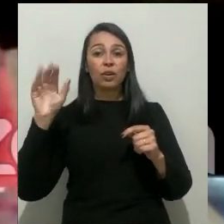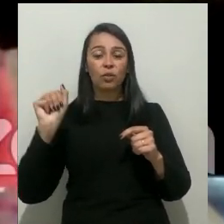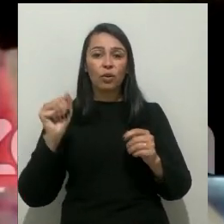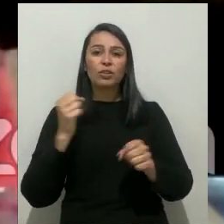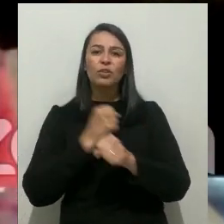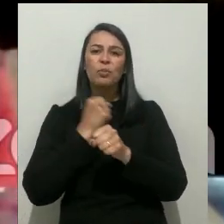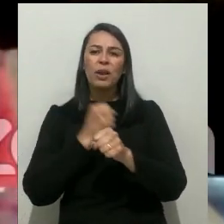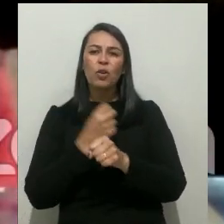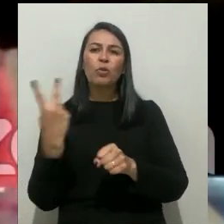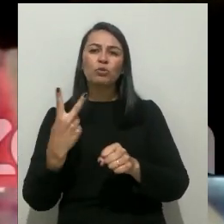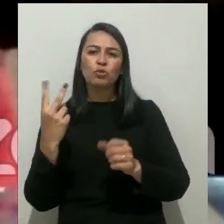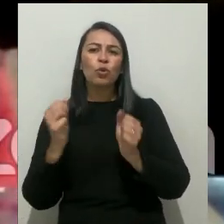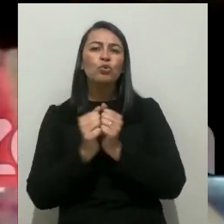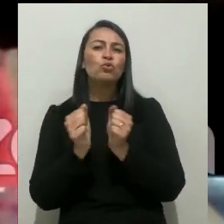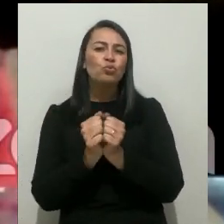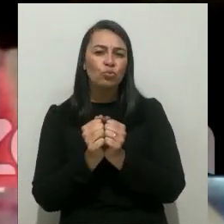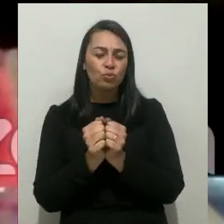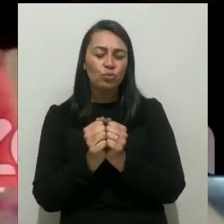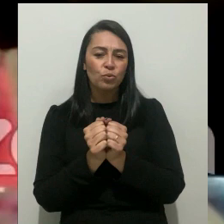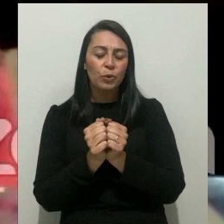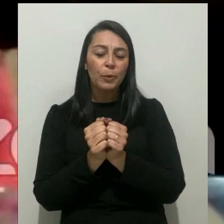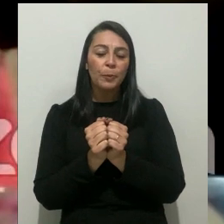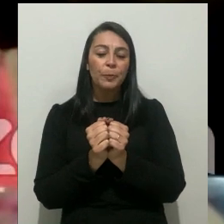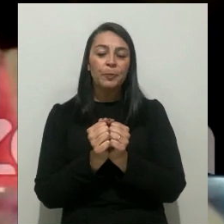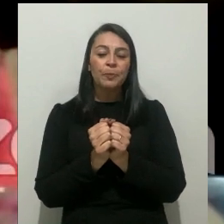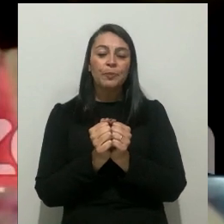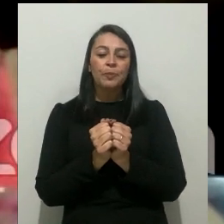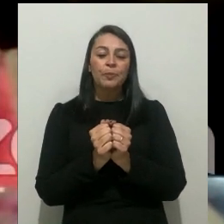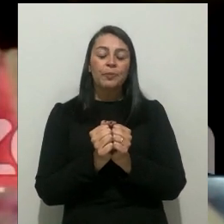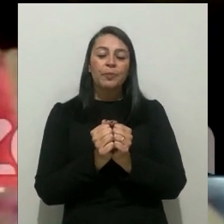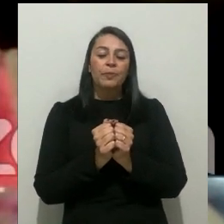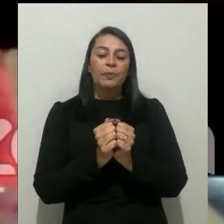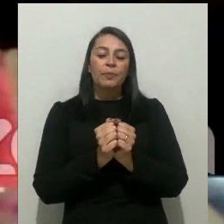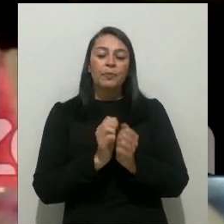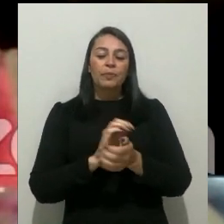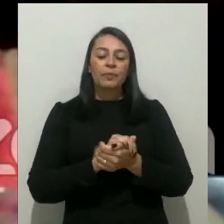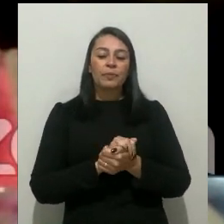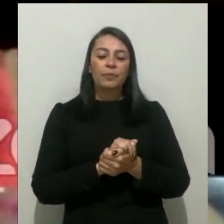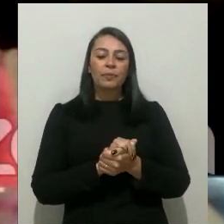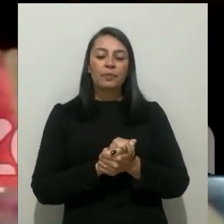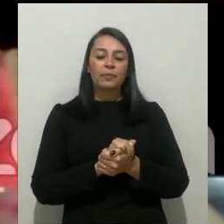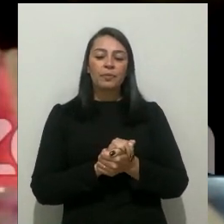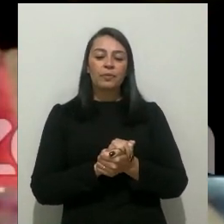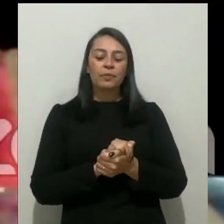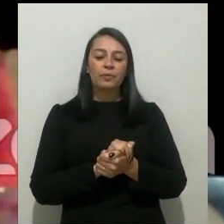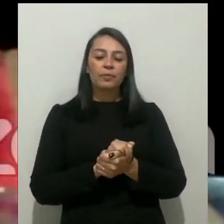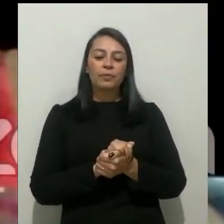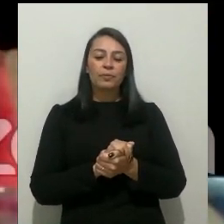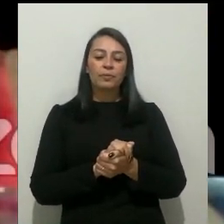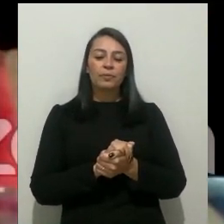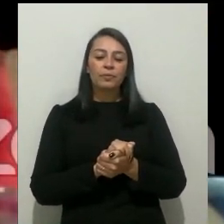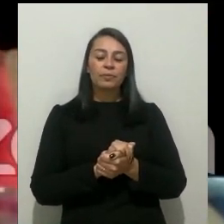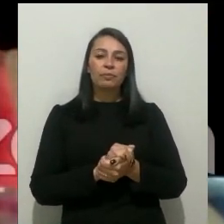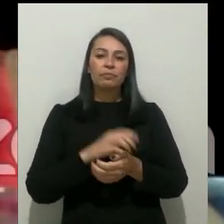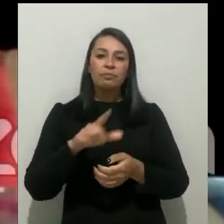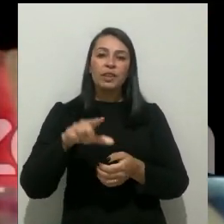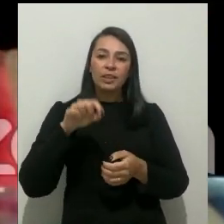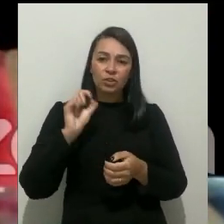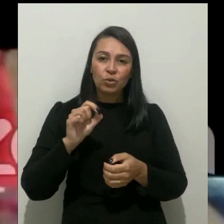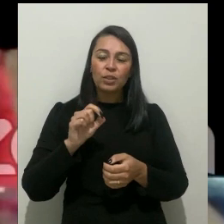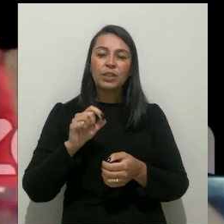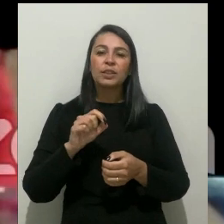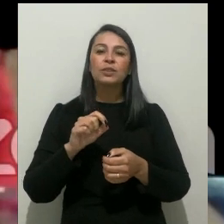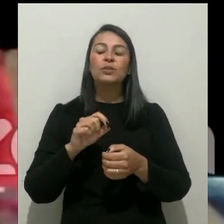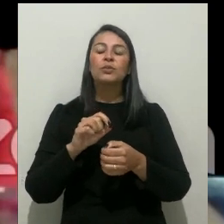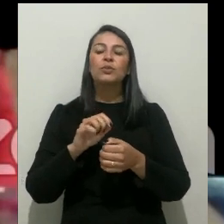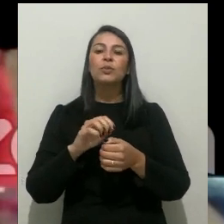o Heitor Silva Costa e foi escolhido para ser o grande construtor, mestre de obras na